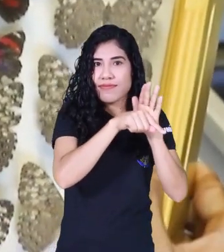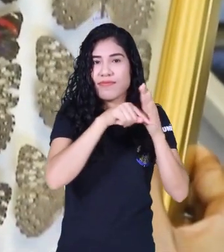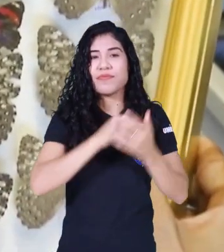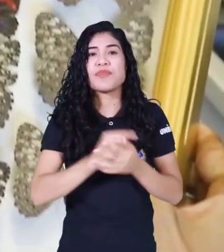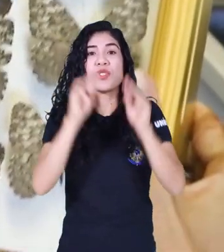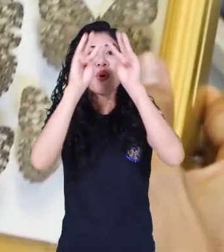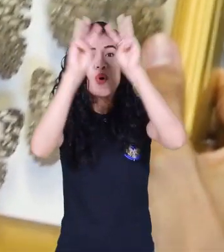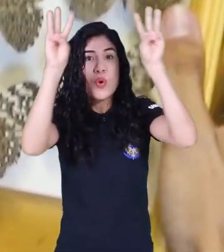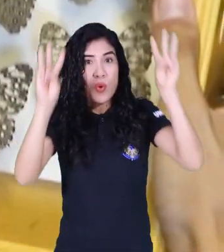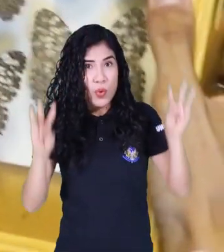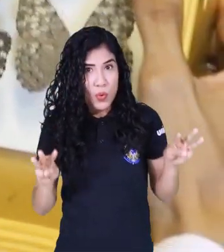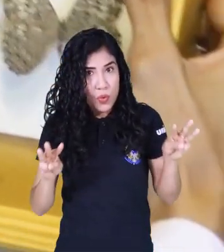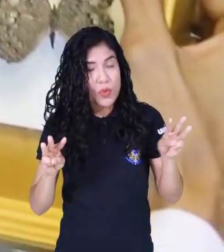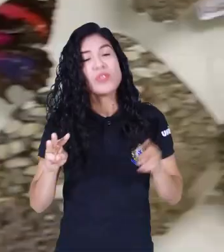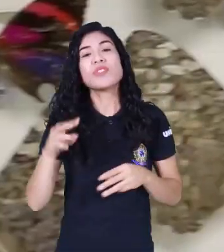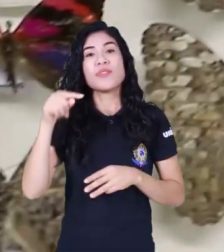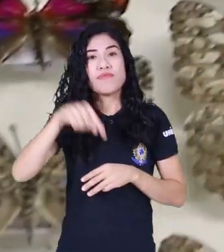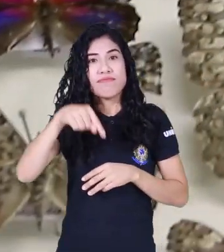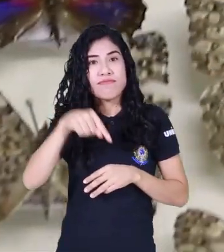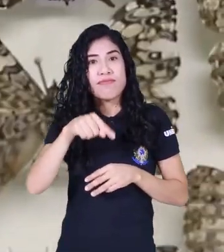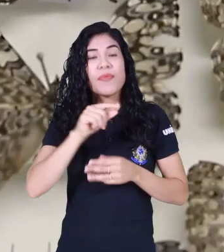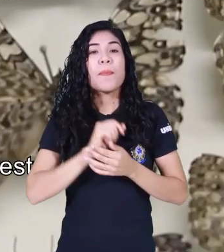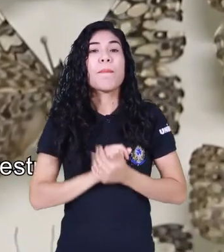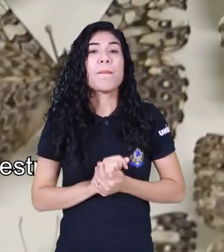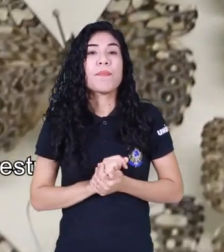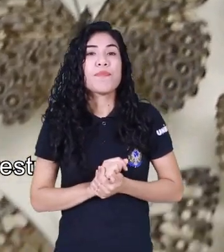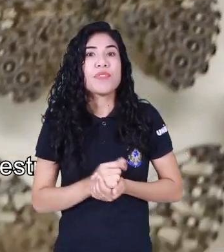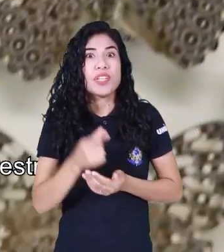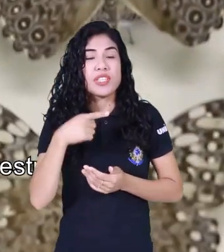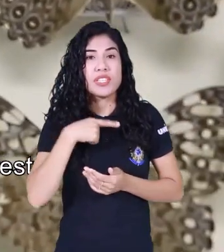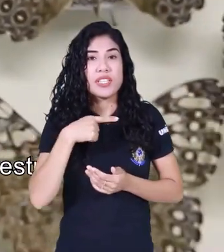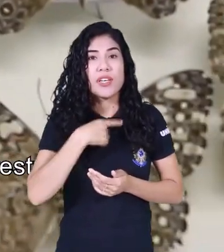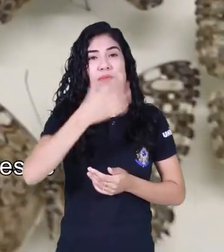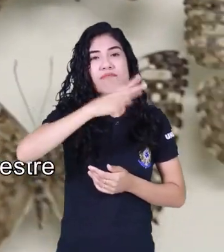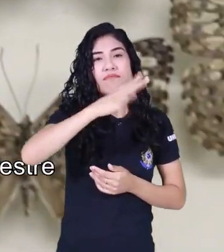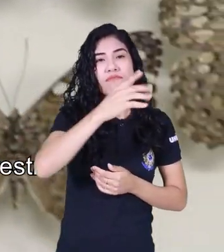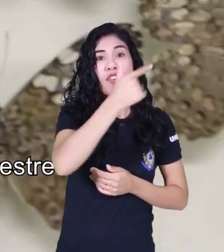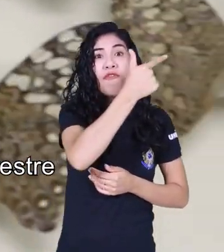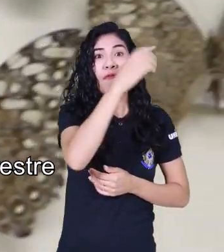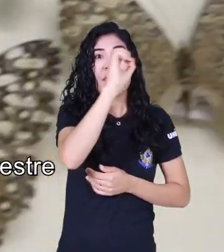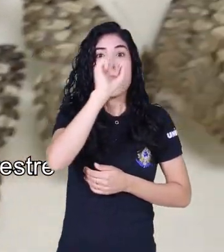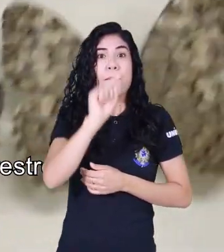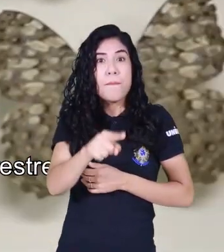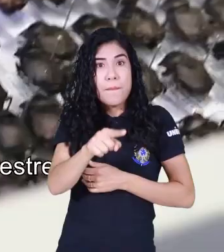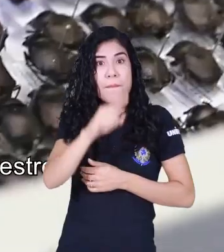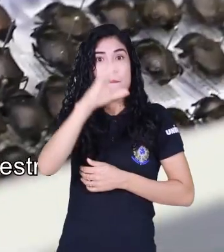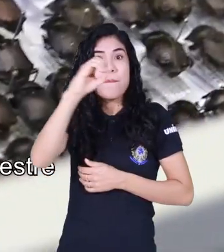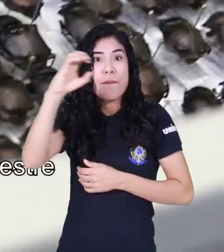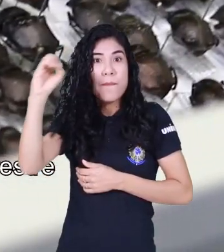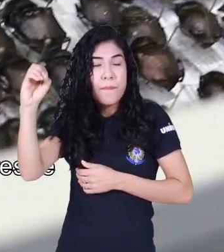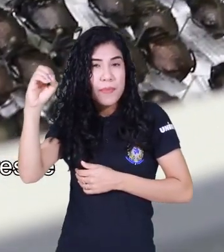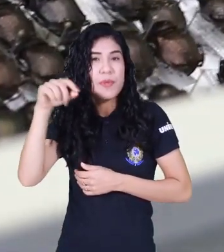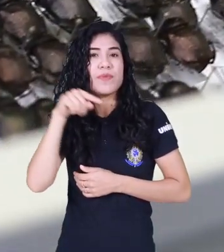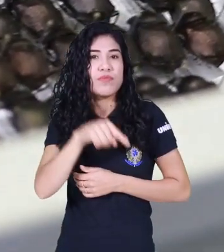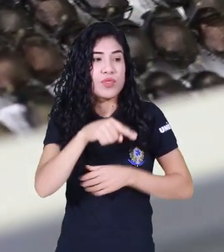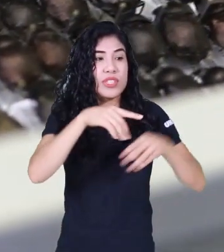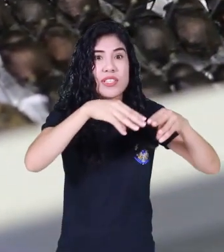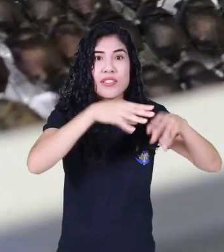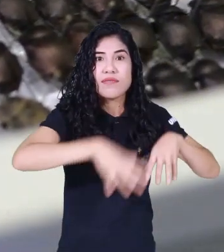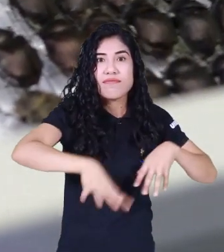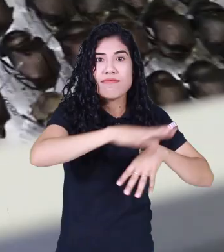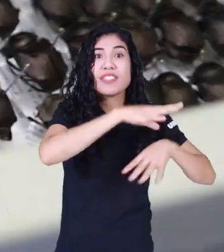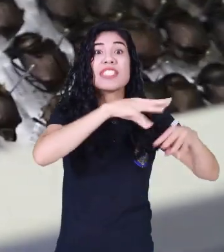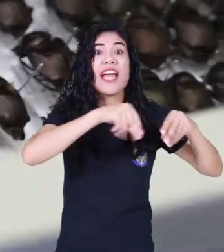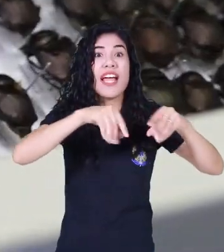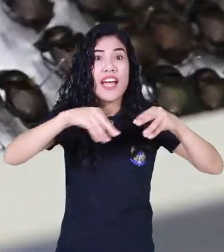de Conservação e Manejo da Fauna, o Semafauna, conta atualmente com cerca de 20 mil indivíduos na coleção de entomologia terrestre e mais